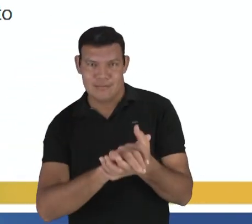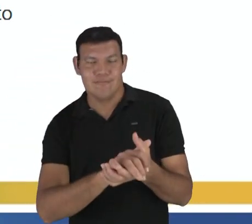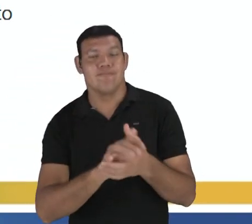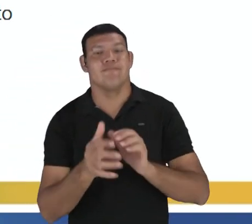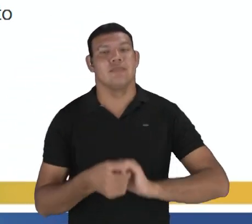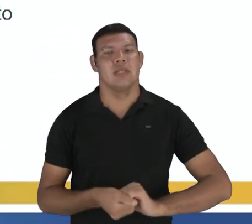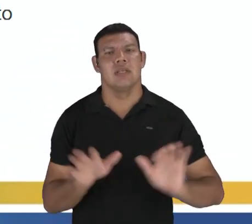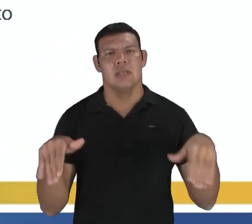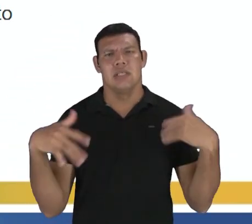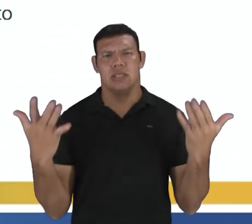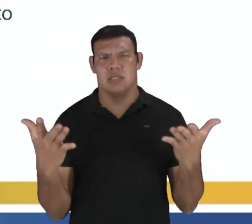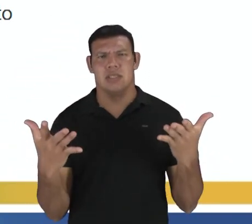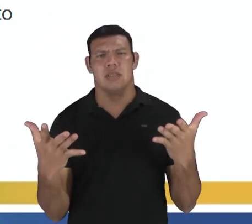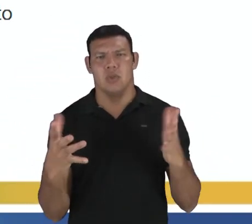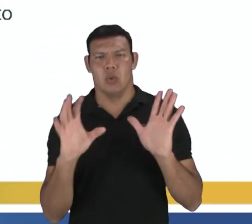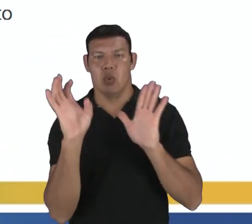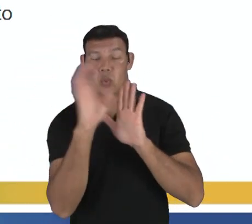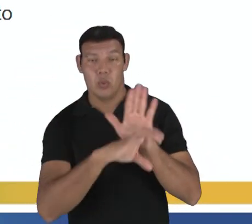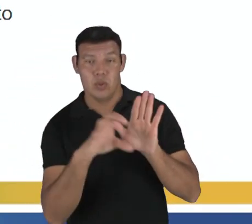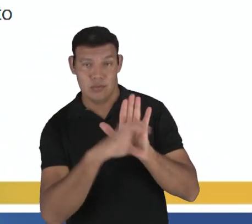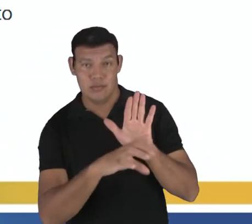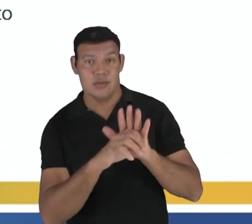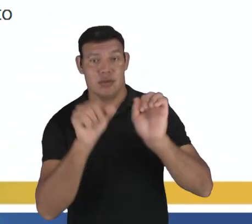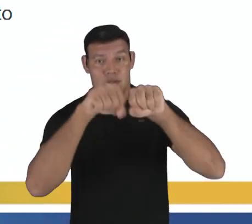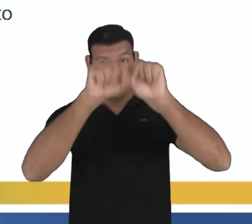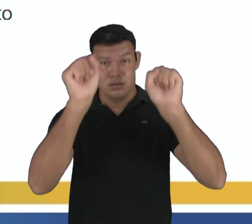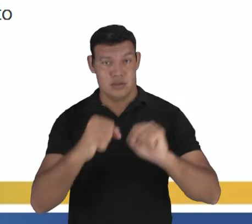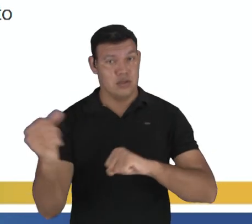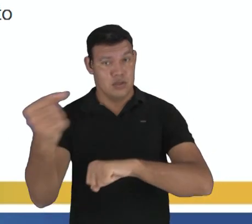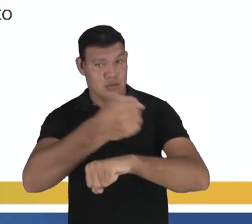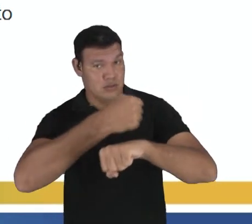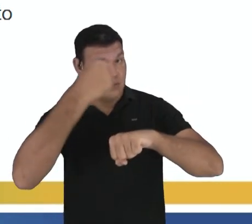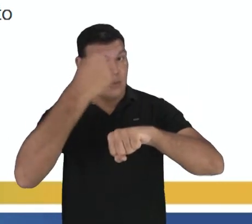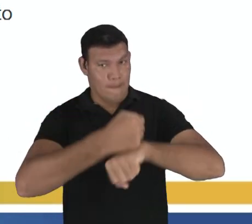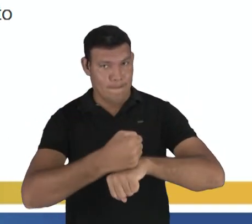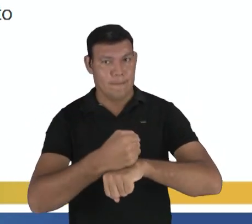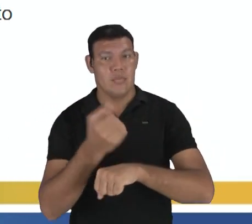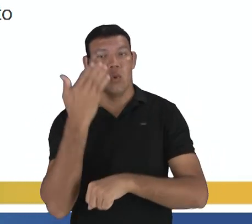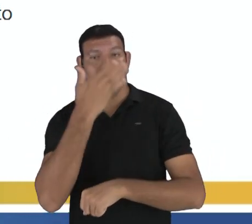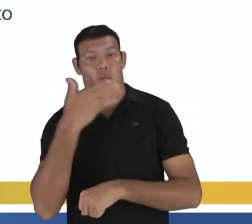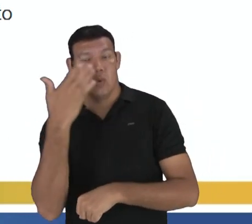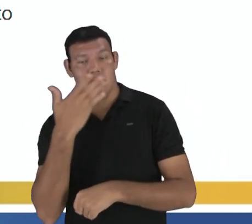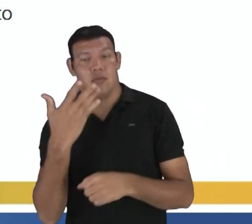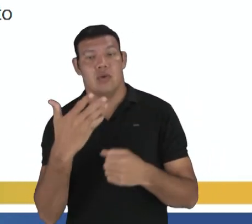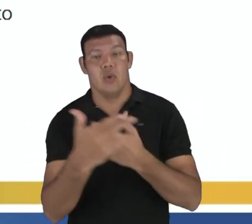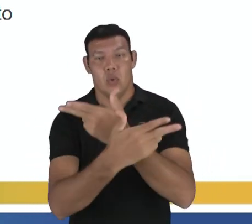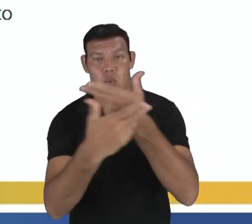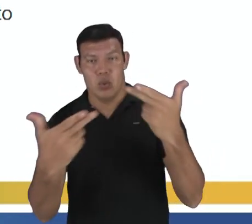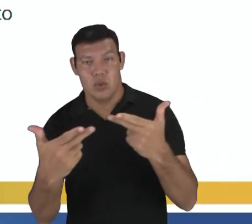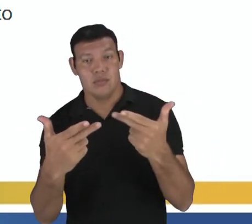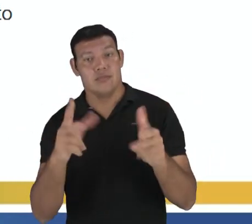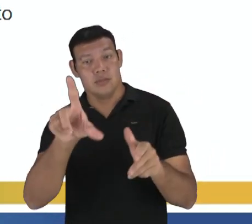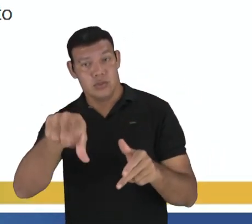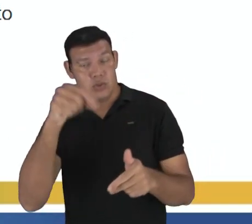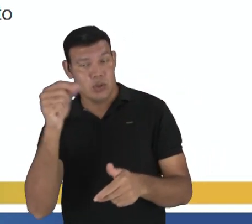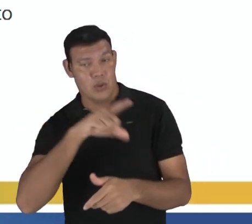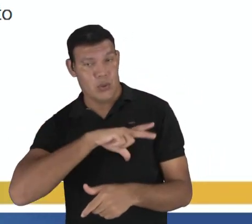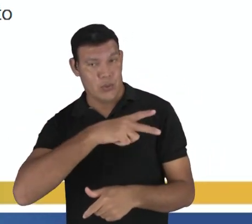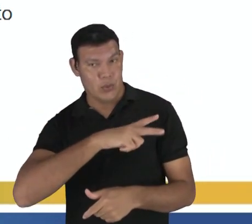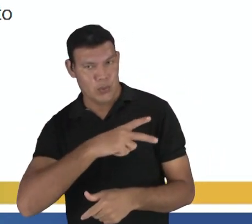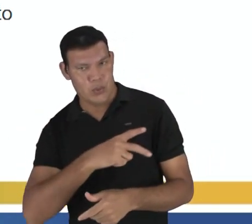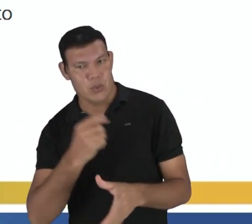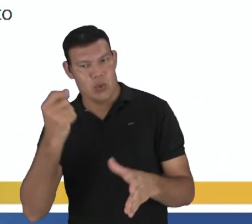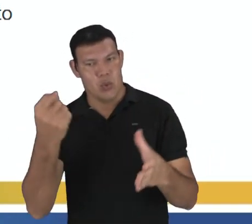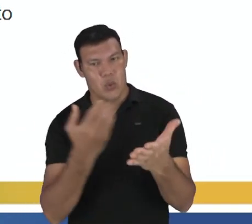vamos lá. Considerando o conceito do antigo sistema colonial, o açúcar foi o produto escolhido por Portugal para dar